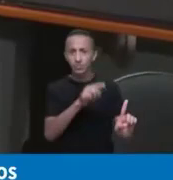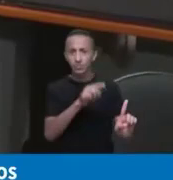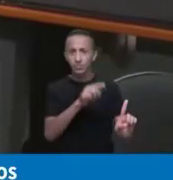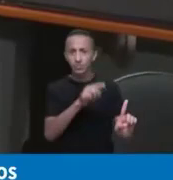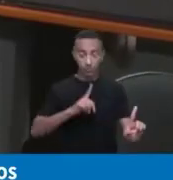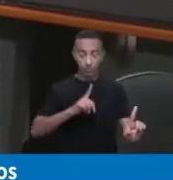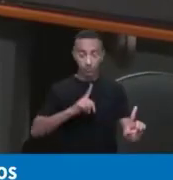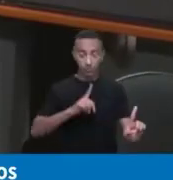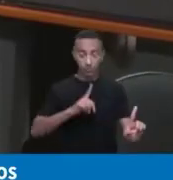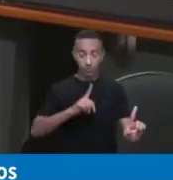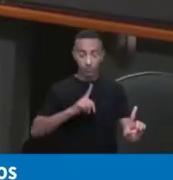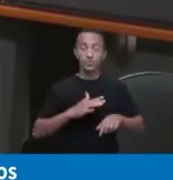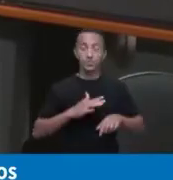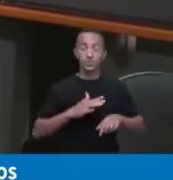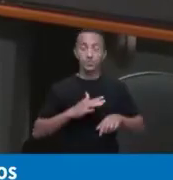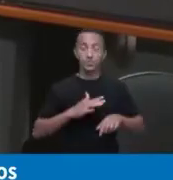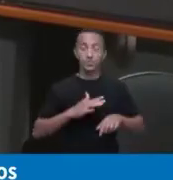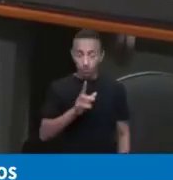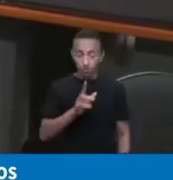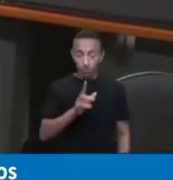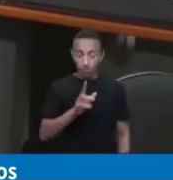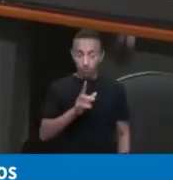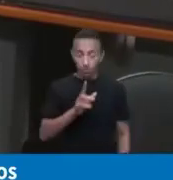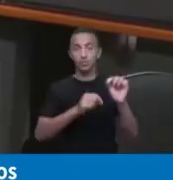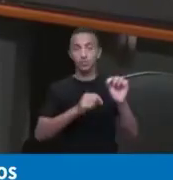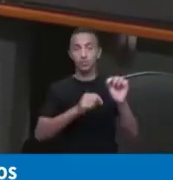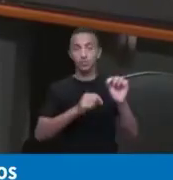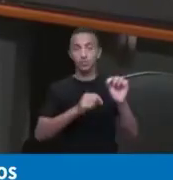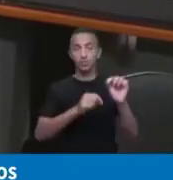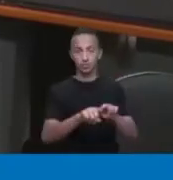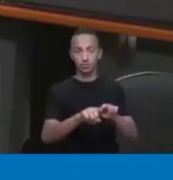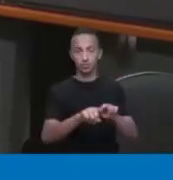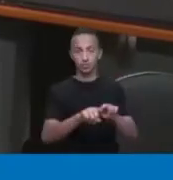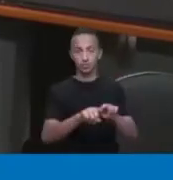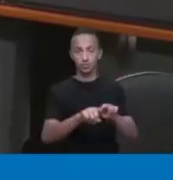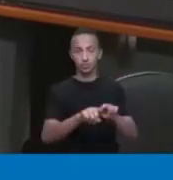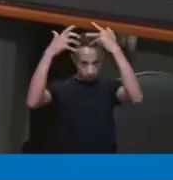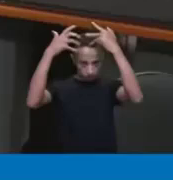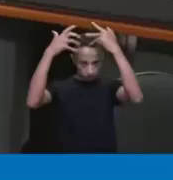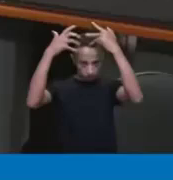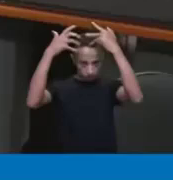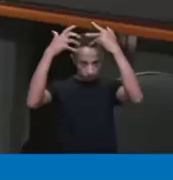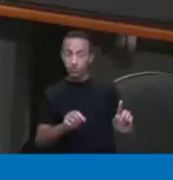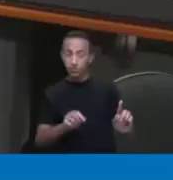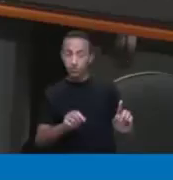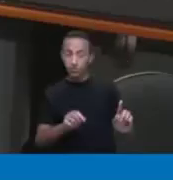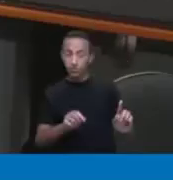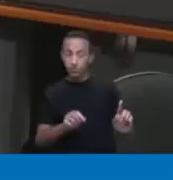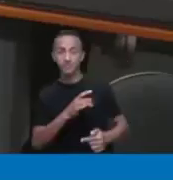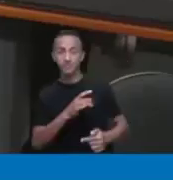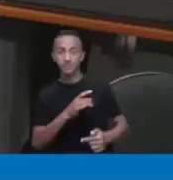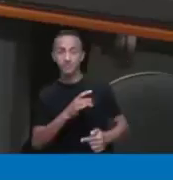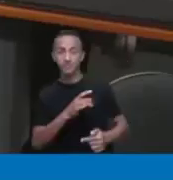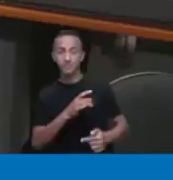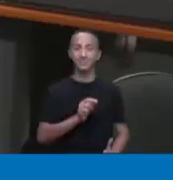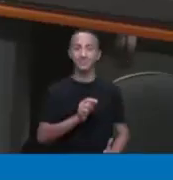cognitivo. Mas o maior problema da fibromialgia é que a dor não aparece no exame biológico ou de imagem. Ele aparece